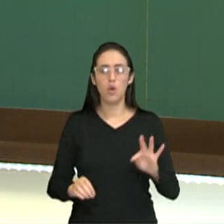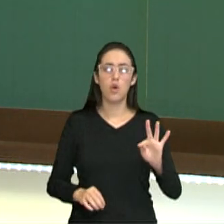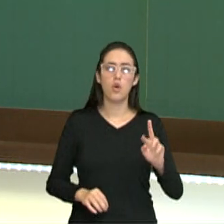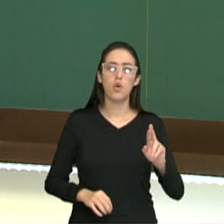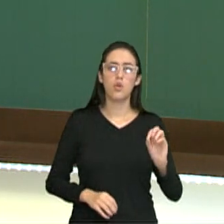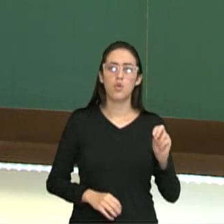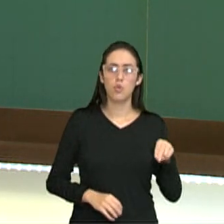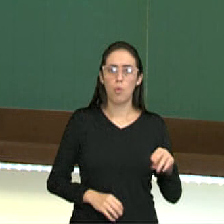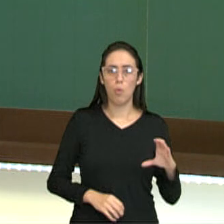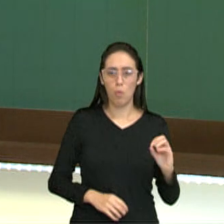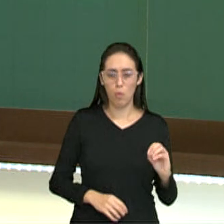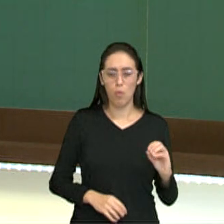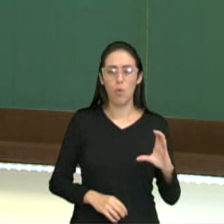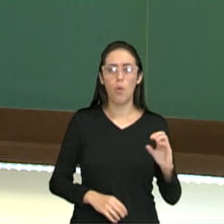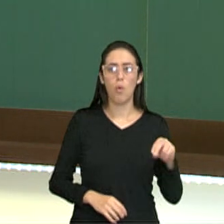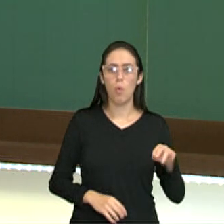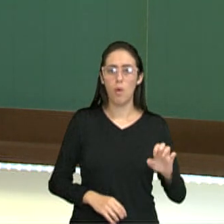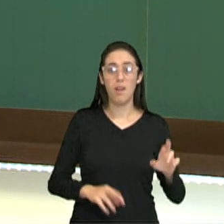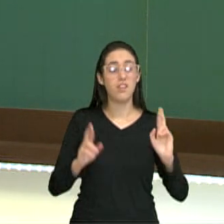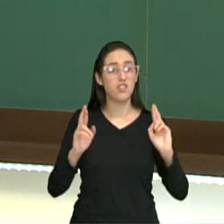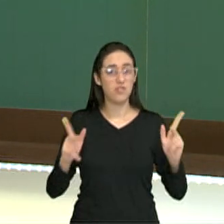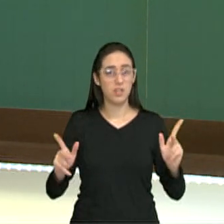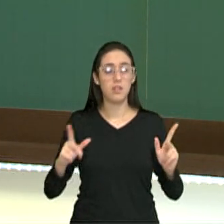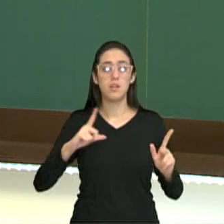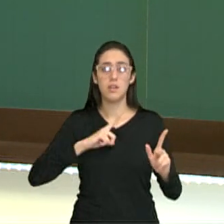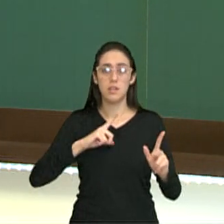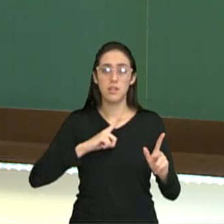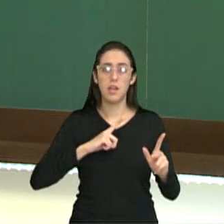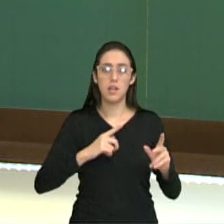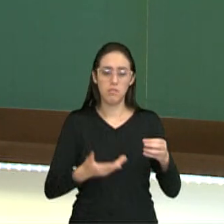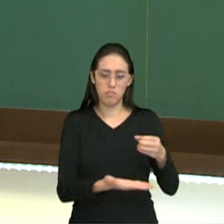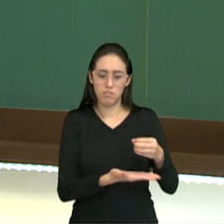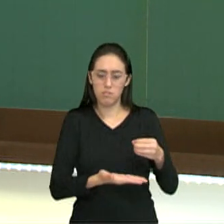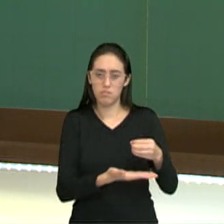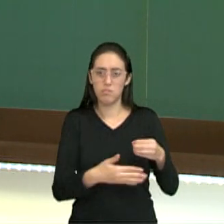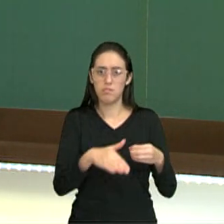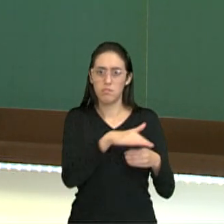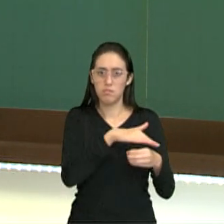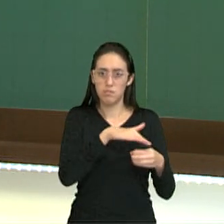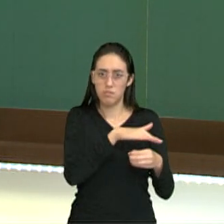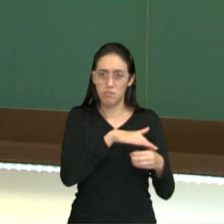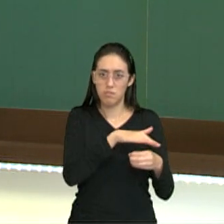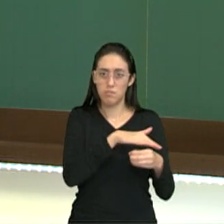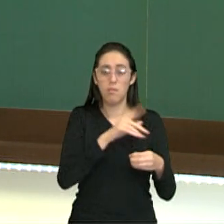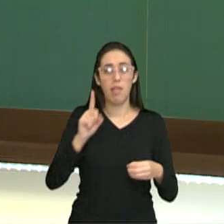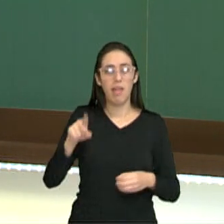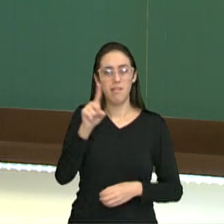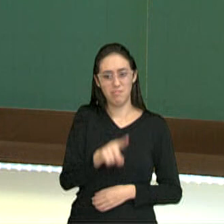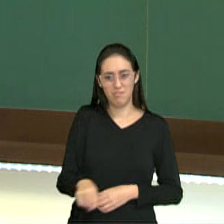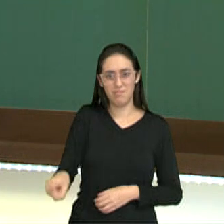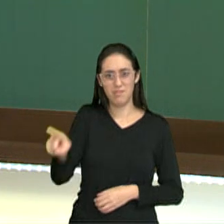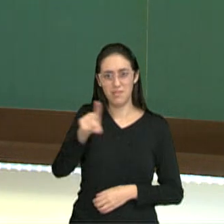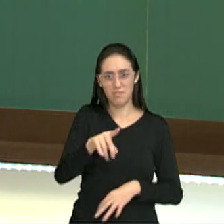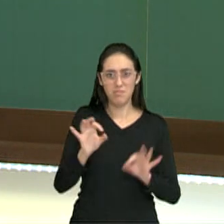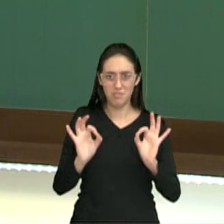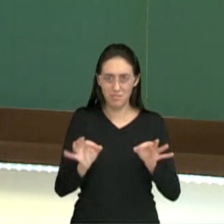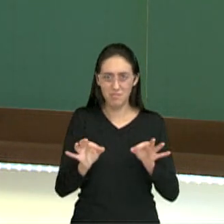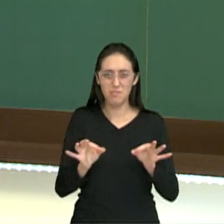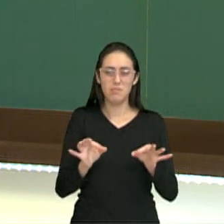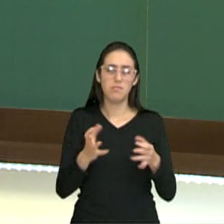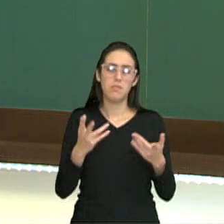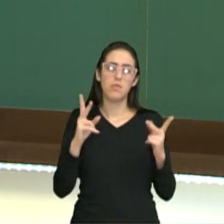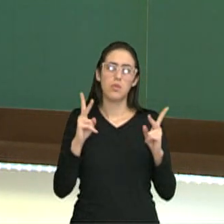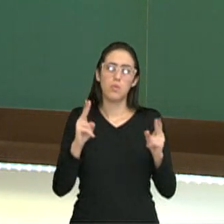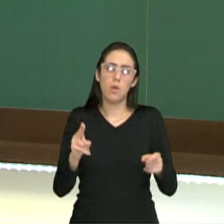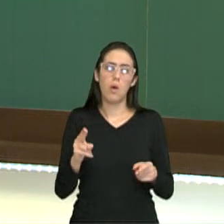das duas superfícies, superior e inferior, serem em formato circular, assim como, por exemplo,